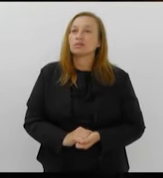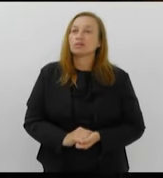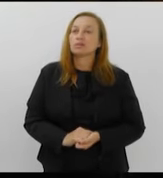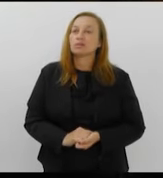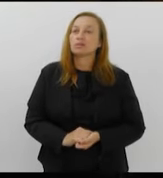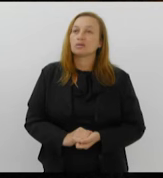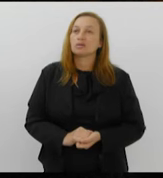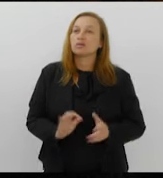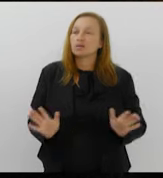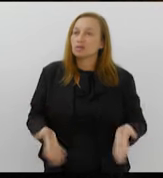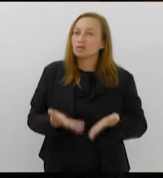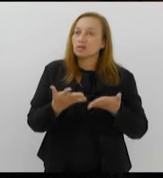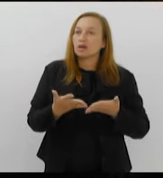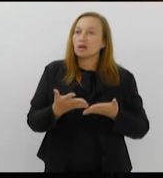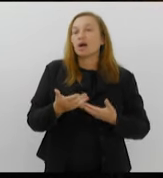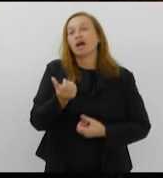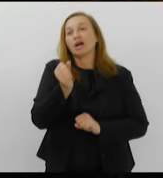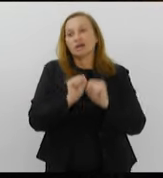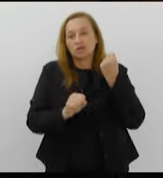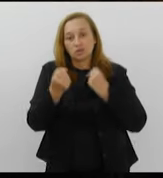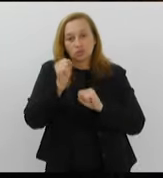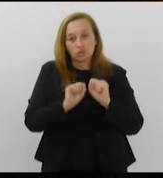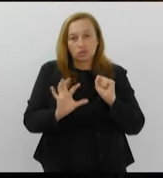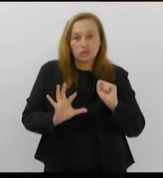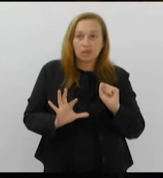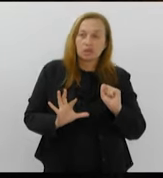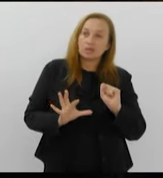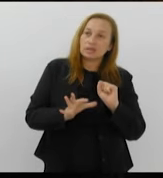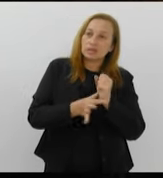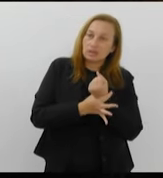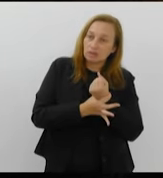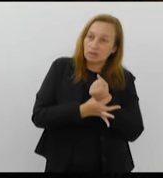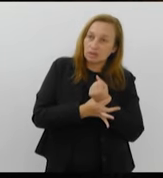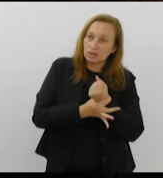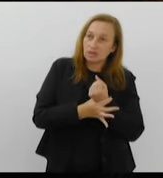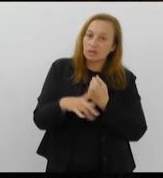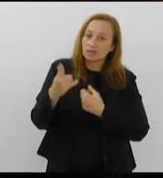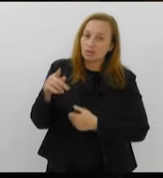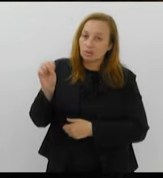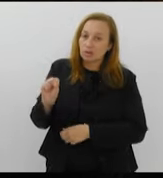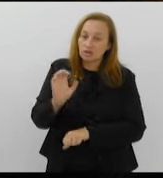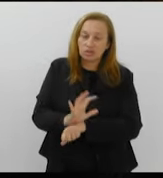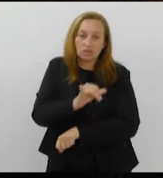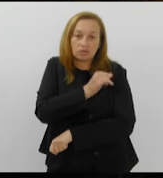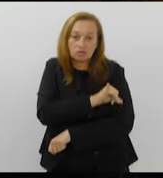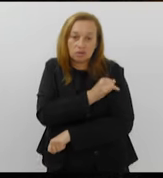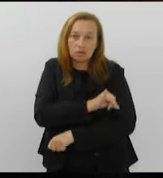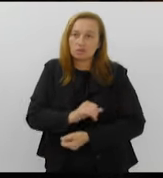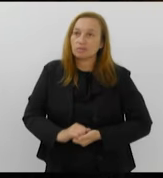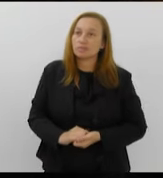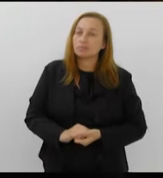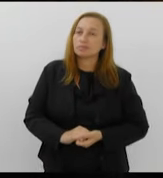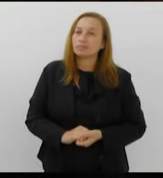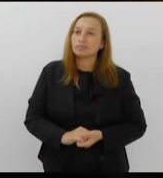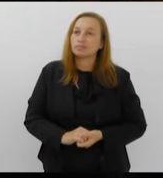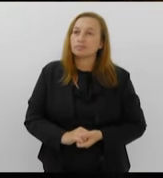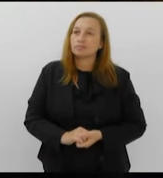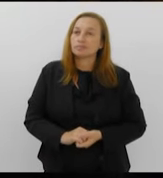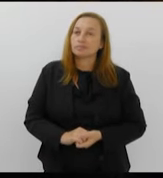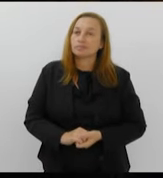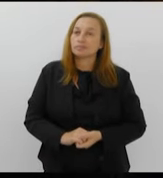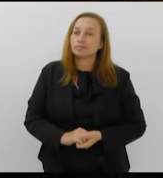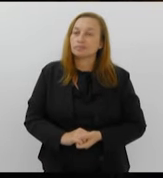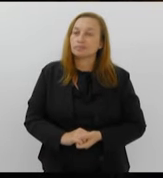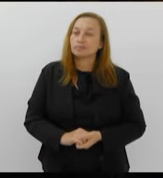de estimular a indústria, de garantir um processamento desse gás que é produzido no estado do Rio de Janeiro e, de